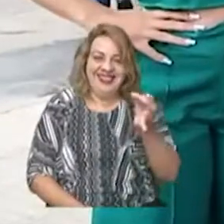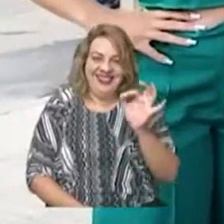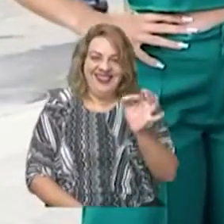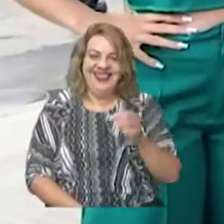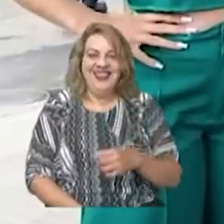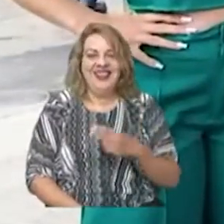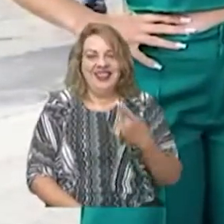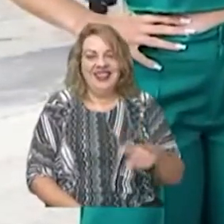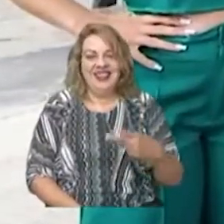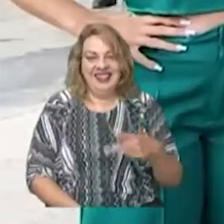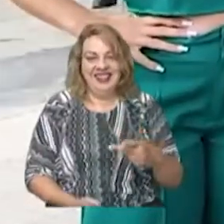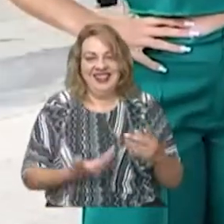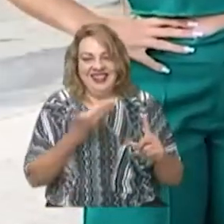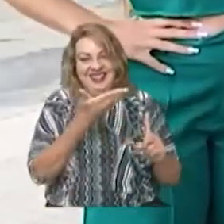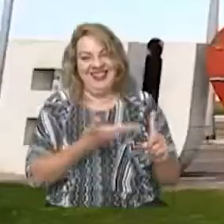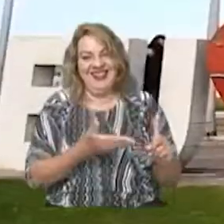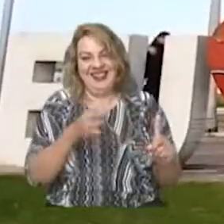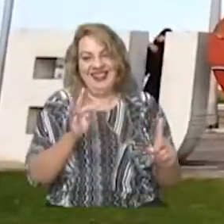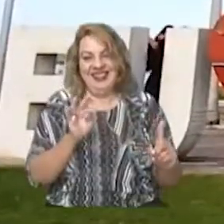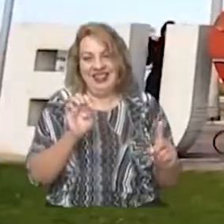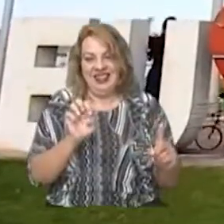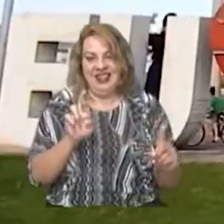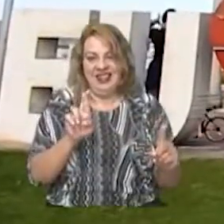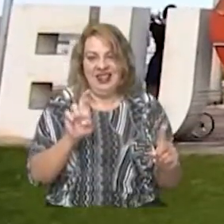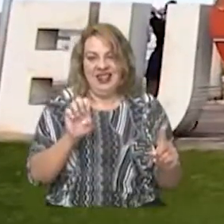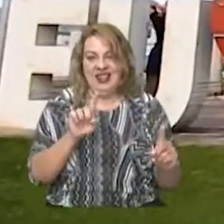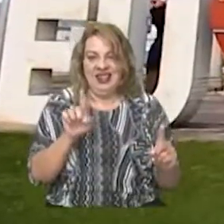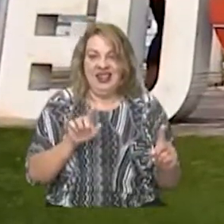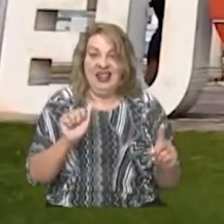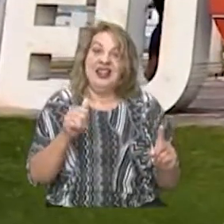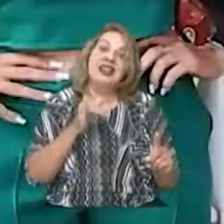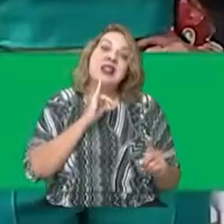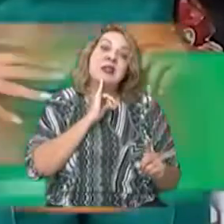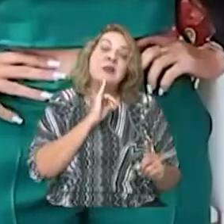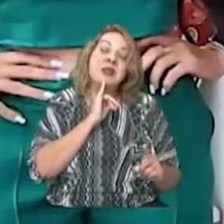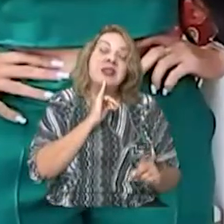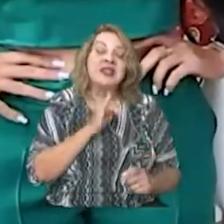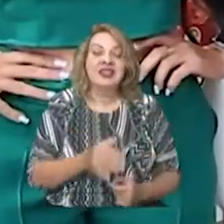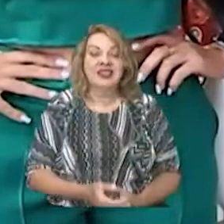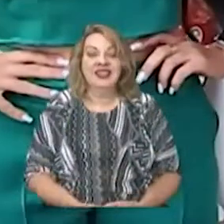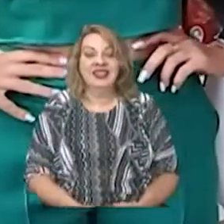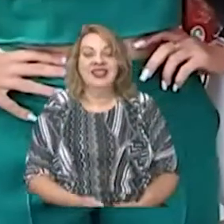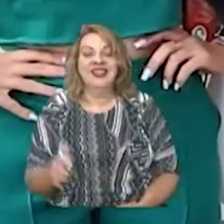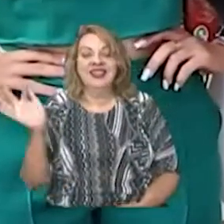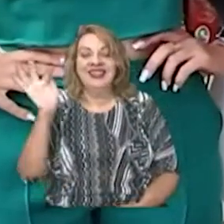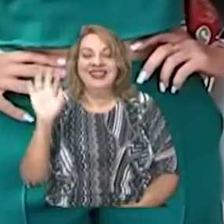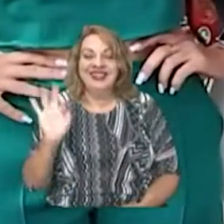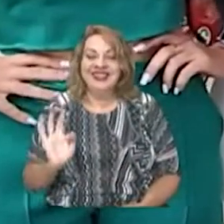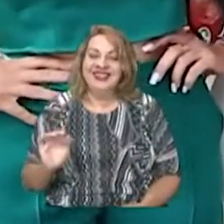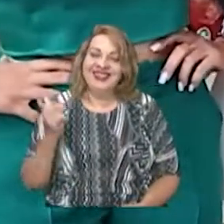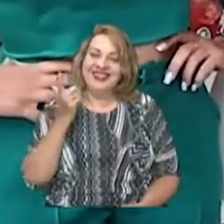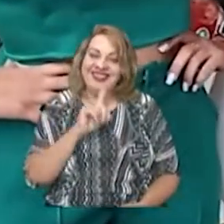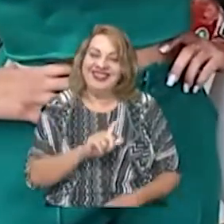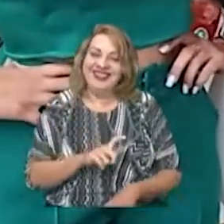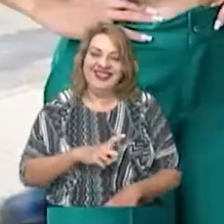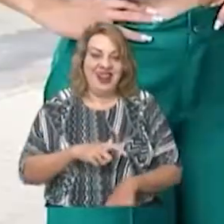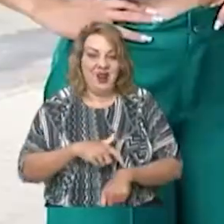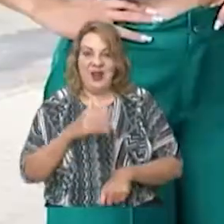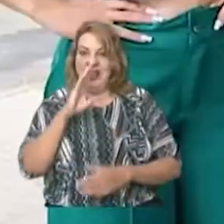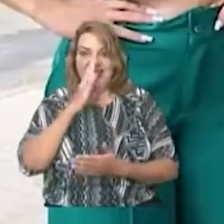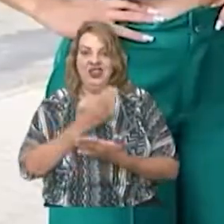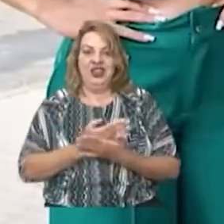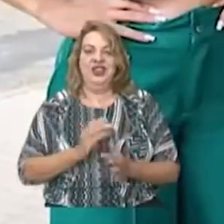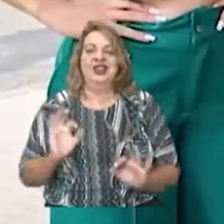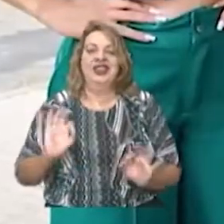Rogerinho. Eu estou aqui ao lado dela, Tereza Cristina, da cidade Pé Quente de Itabaiana. Estou muito feliz por ter ganhado. Na hora eu nem acreditei.